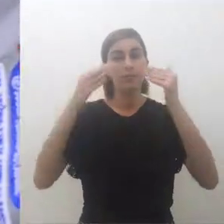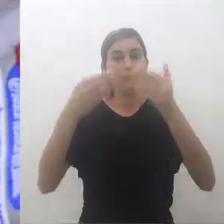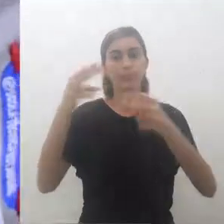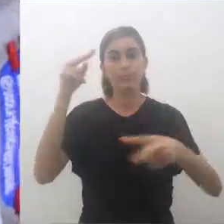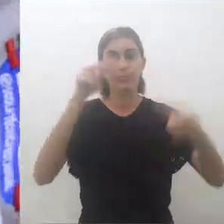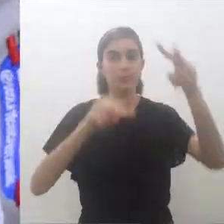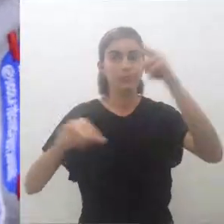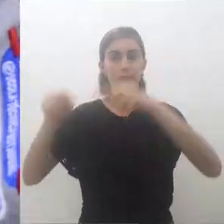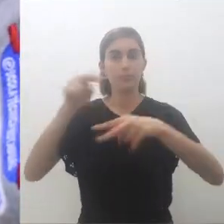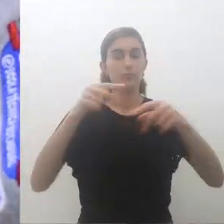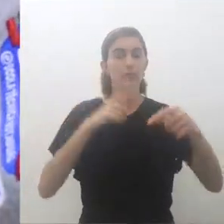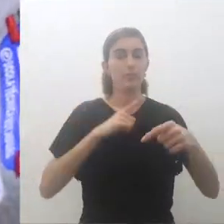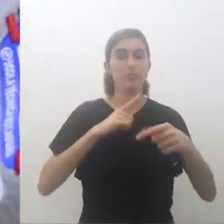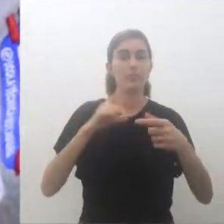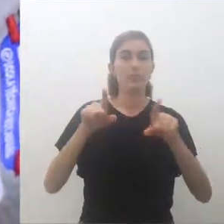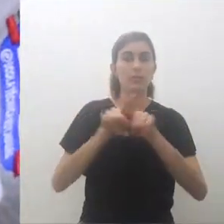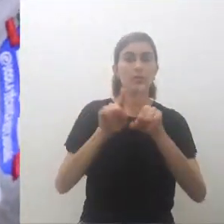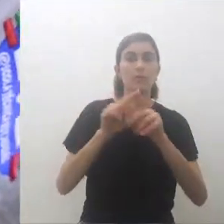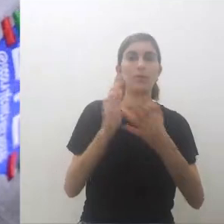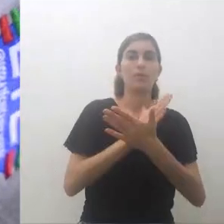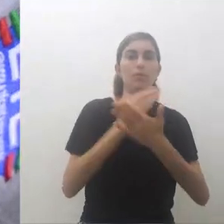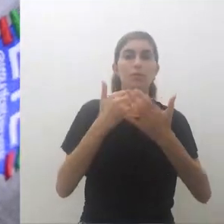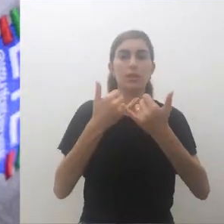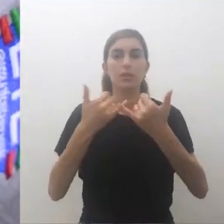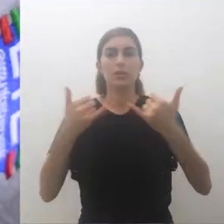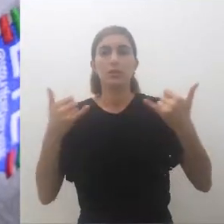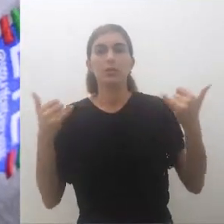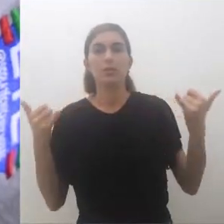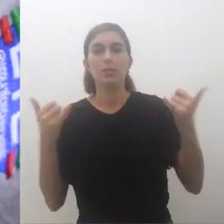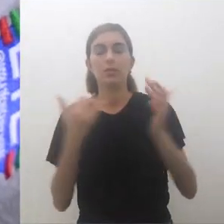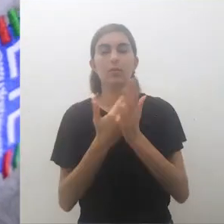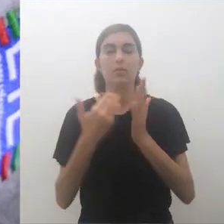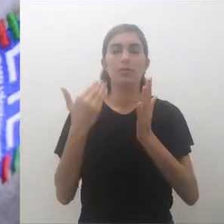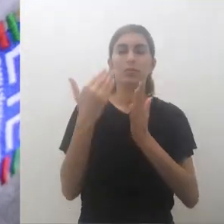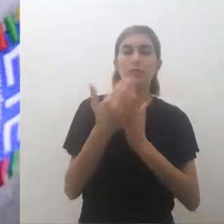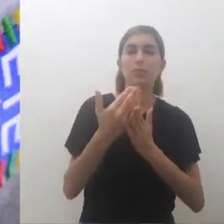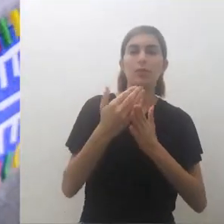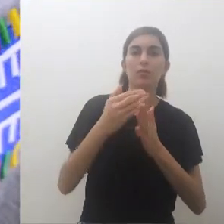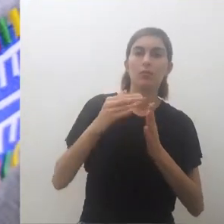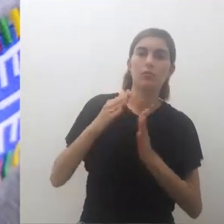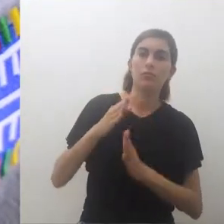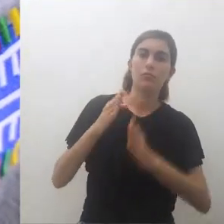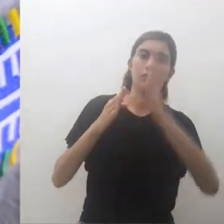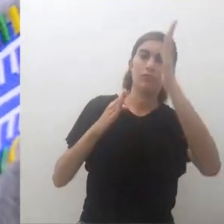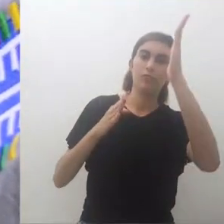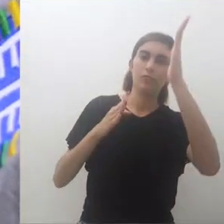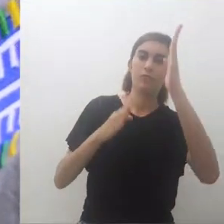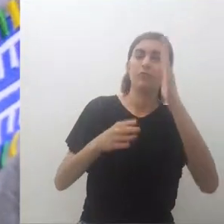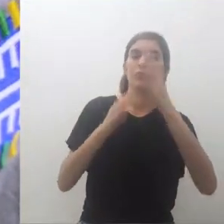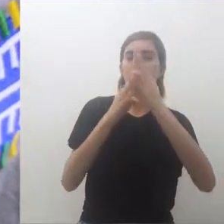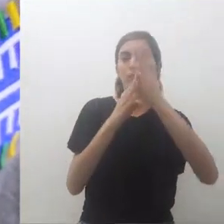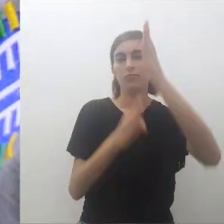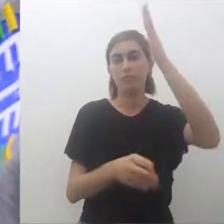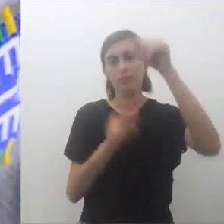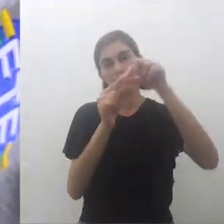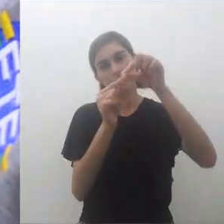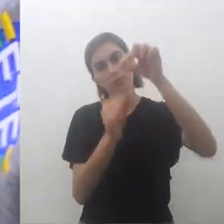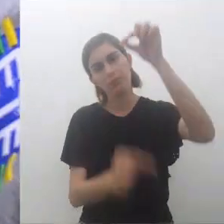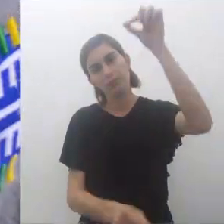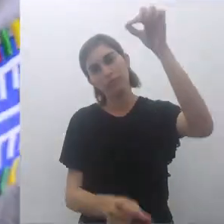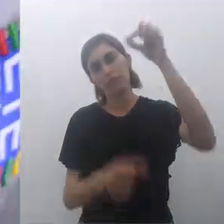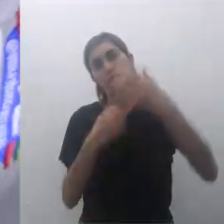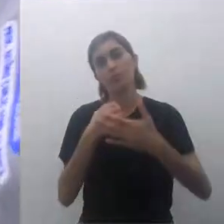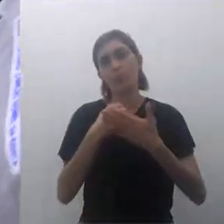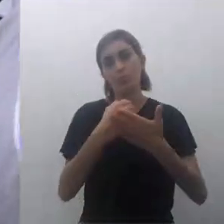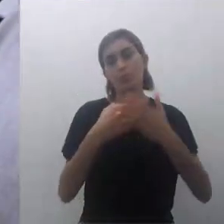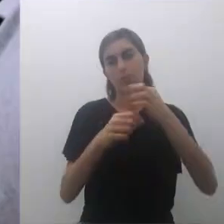Nós temos também algumas linhas, né, mais verticais, alongadas aqui, que é o